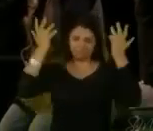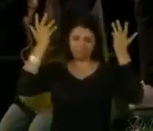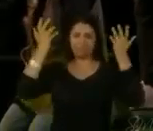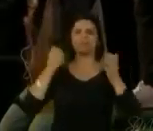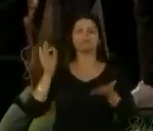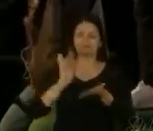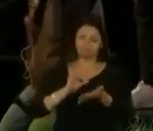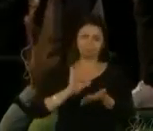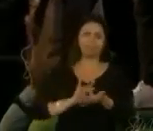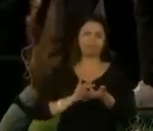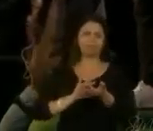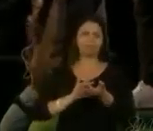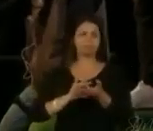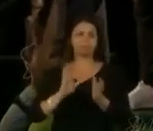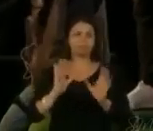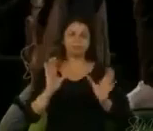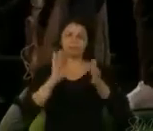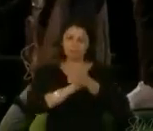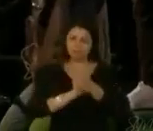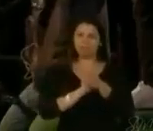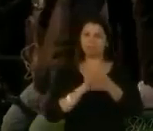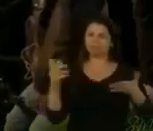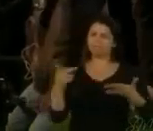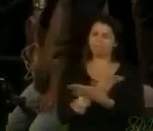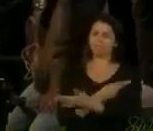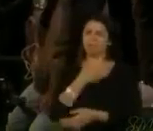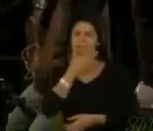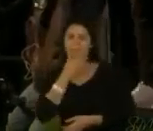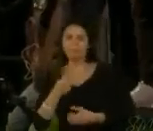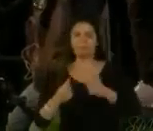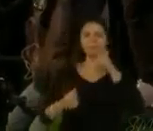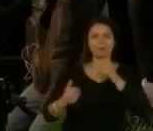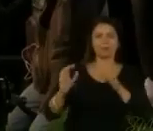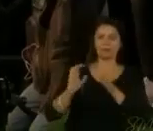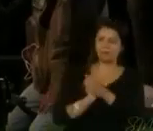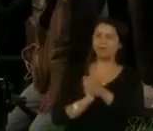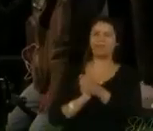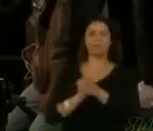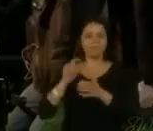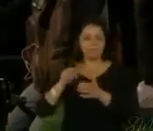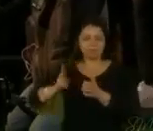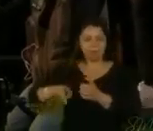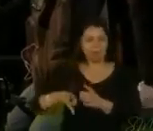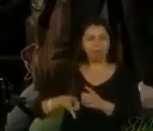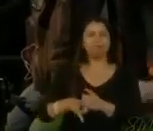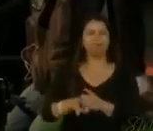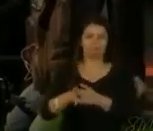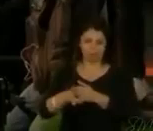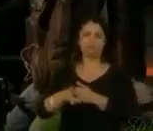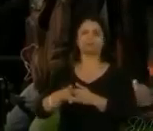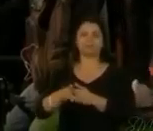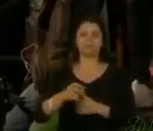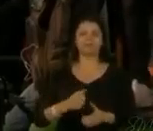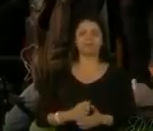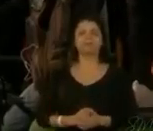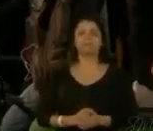uma realização para um homem e uma mulher. E nós queremos que isso continue sendo assim.